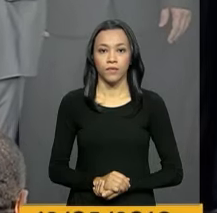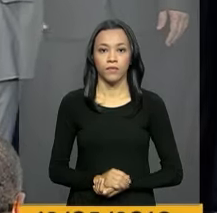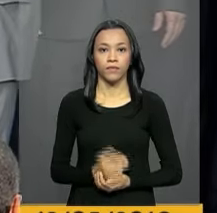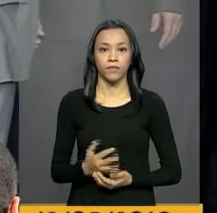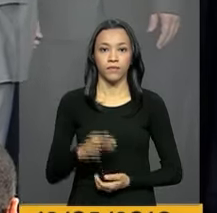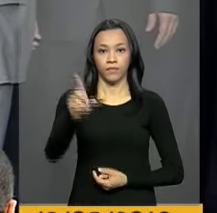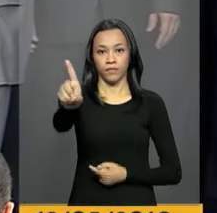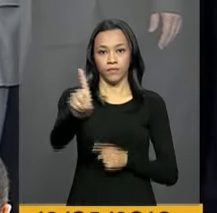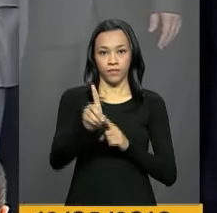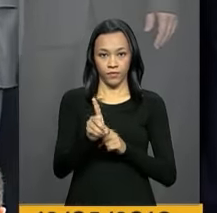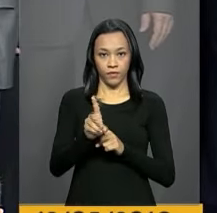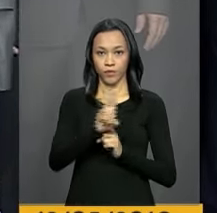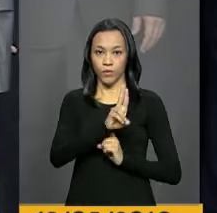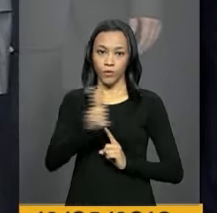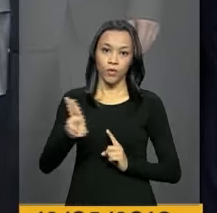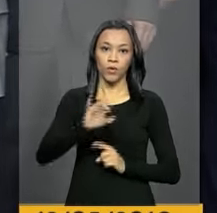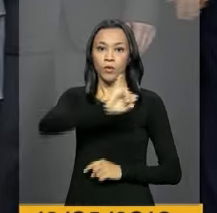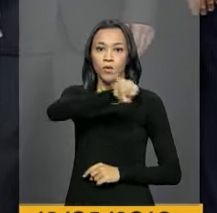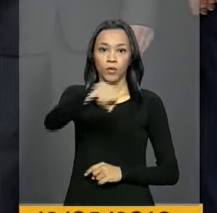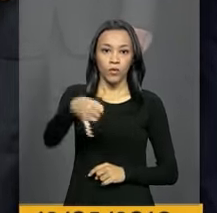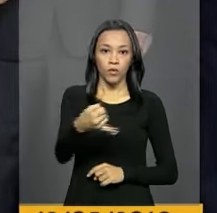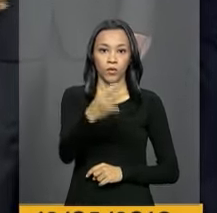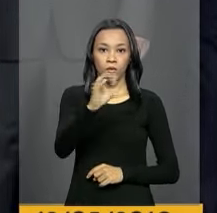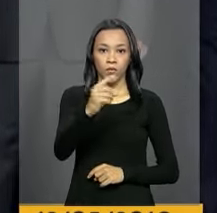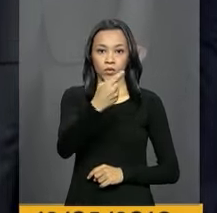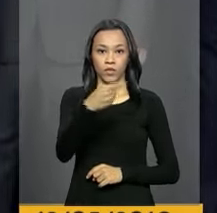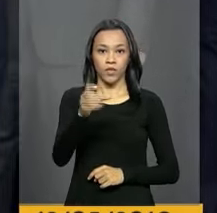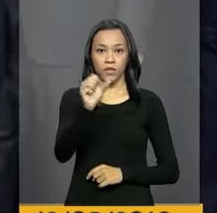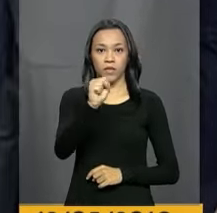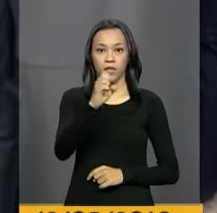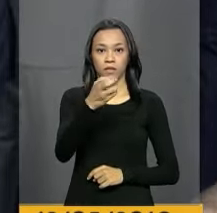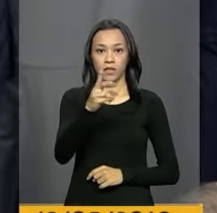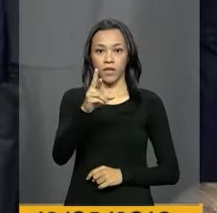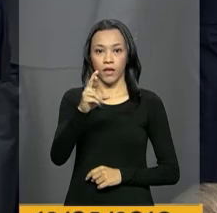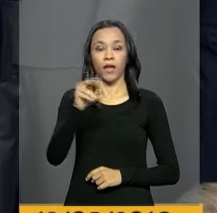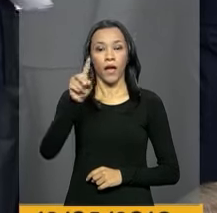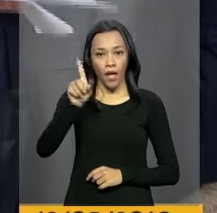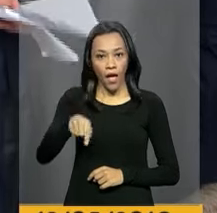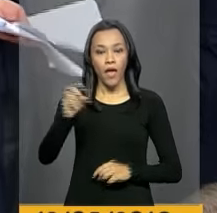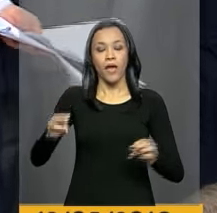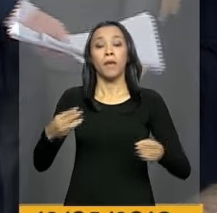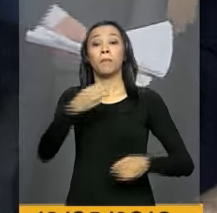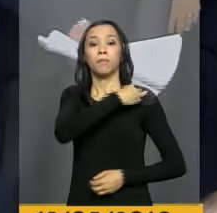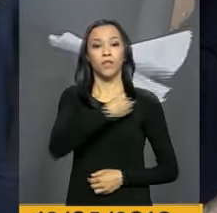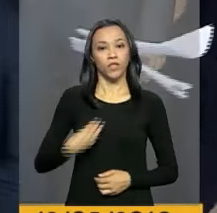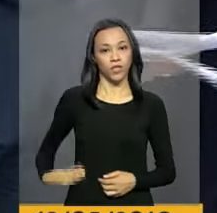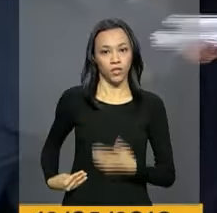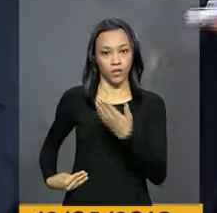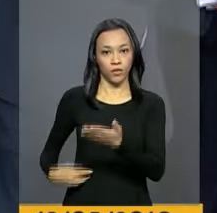Senhor José Serra, ministro de Estado das Relações Exteriores.